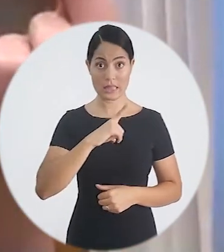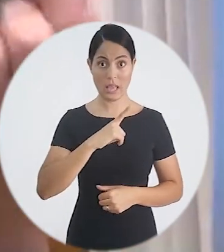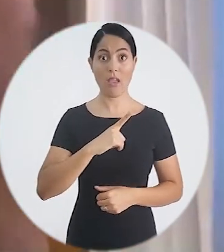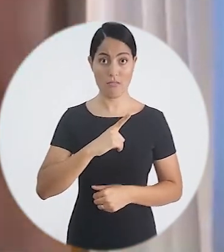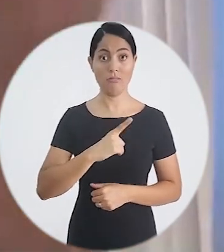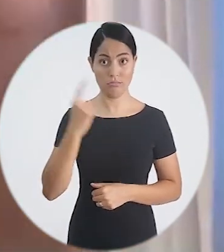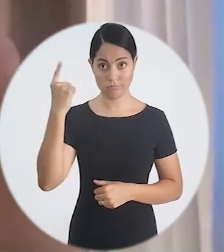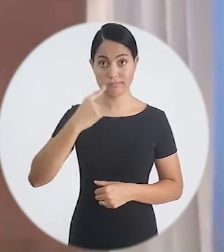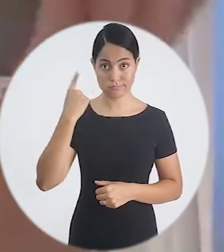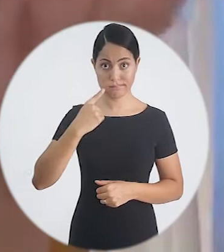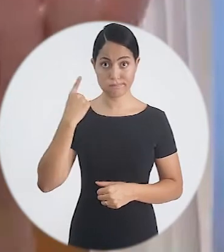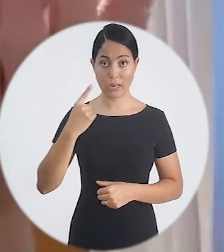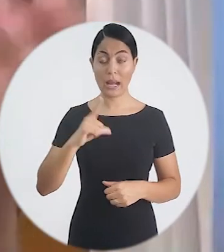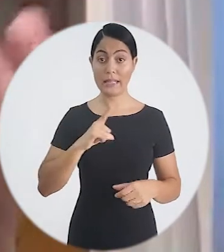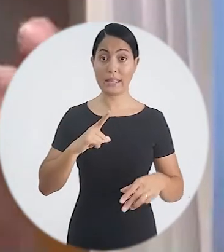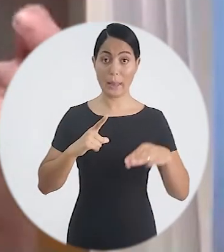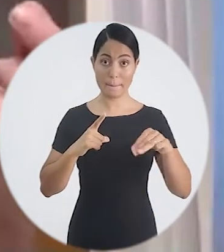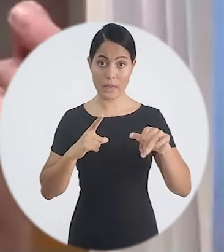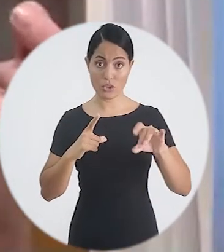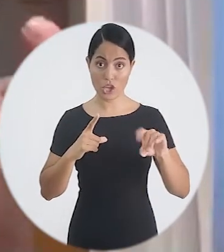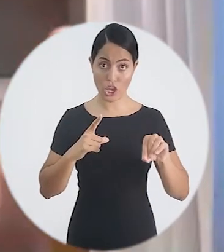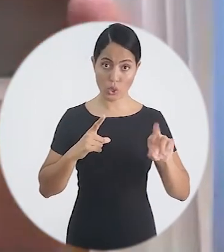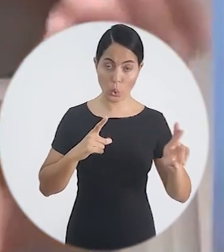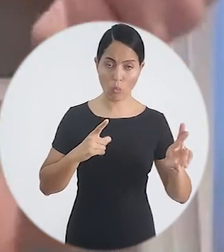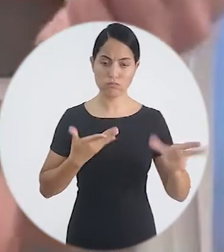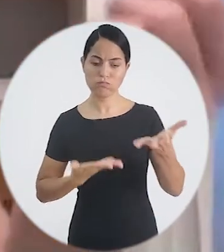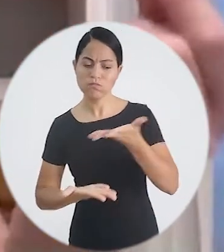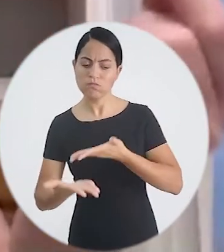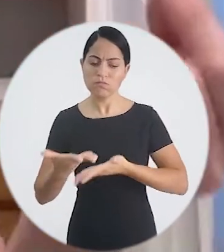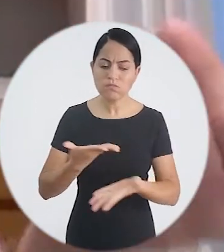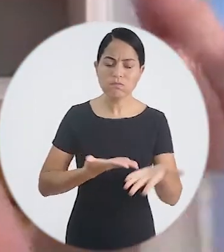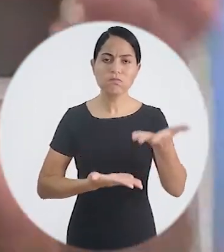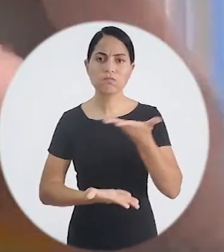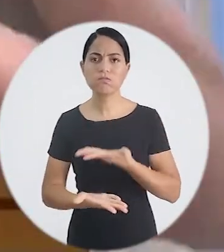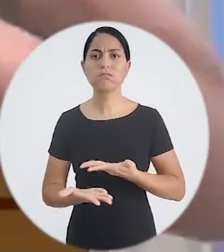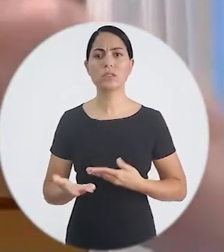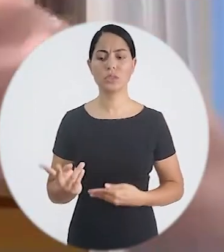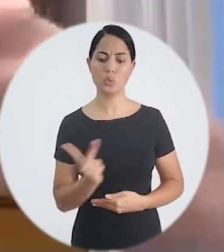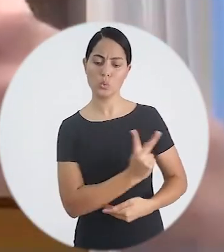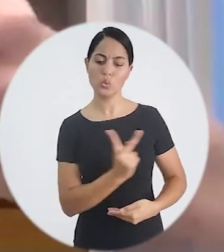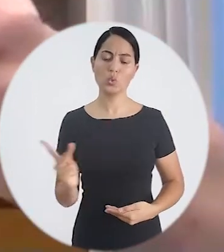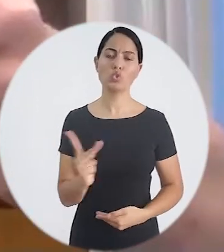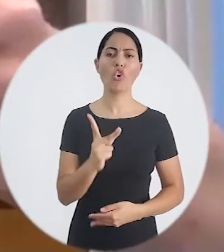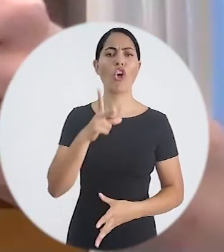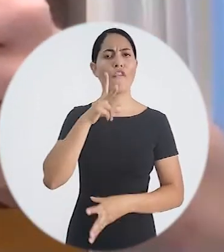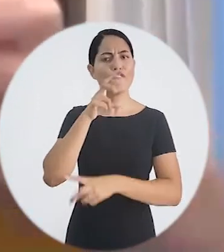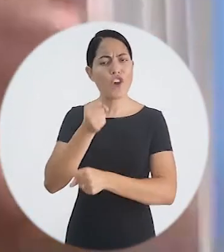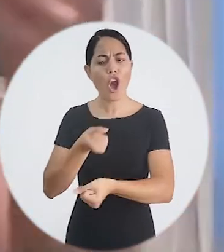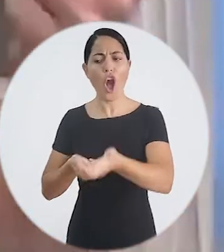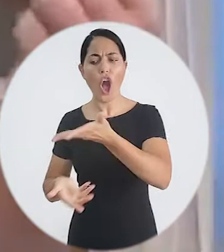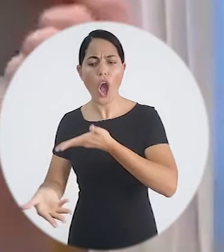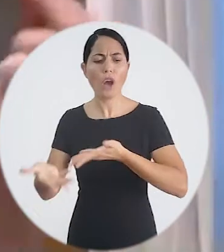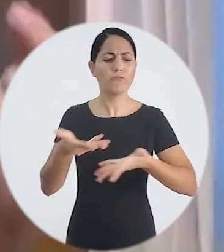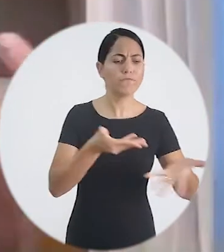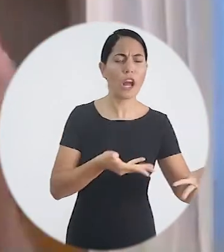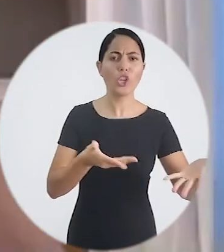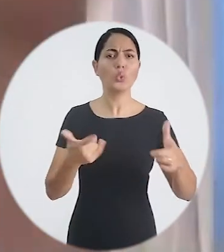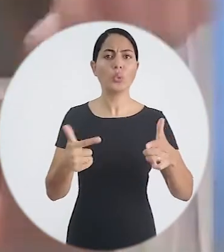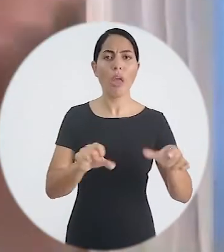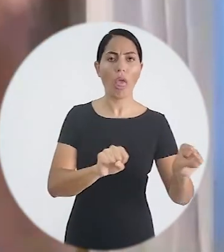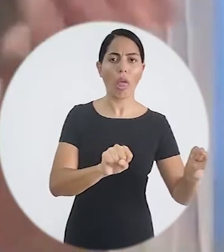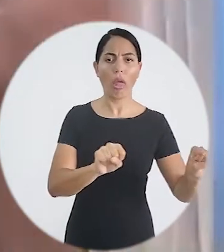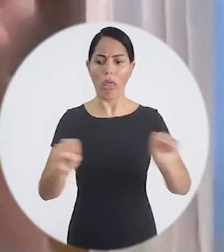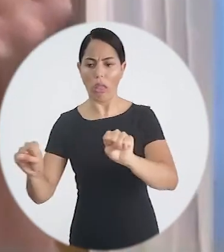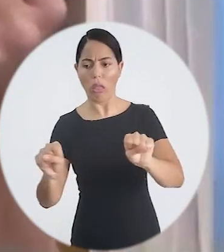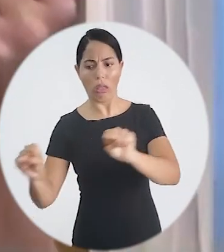advogados facilitados, com a facilitação, né, dos mediadores, eles convergem esforços, né? Então, ao invés de cada